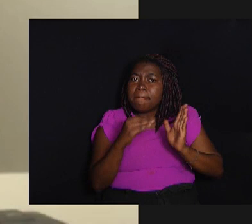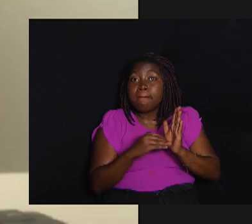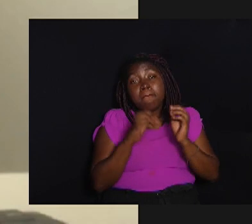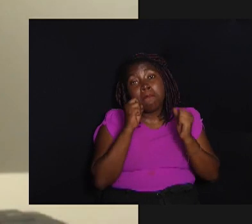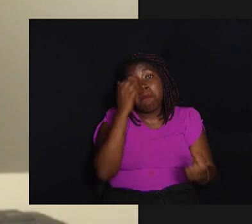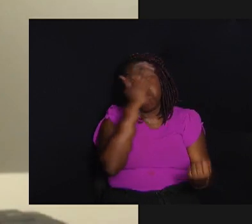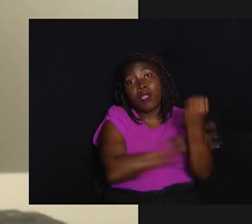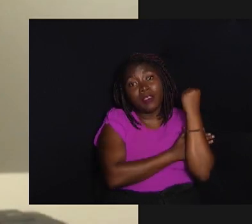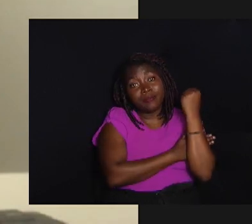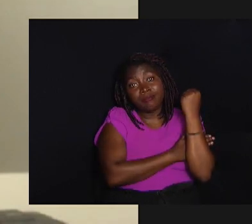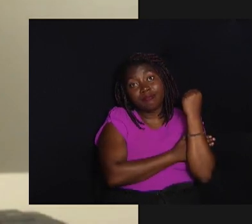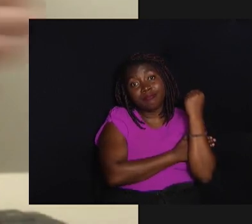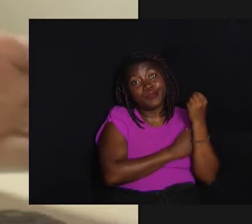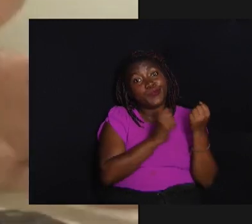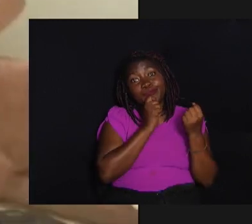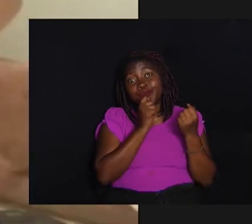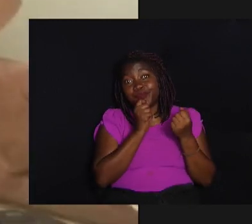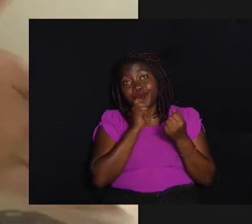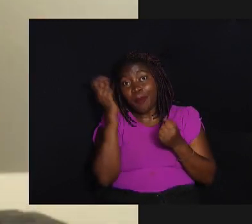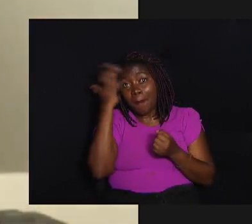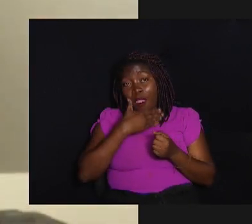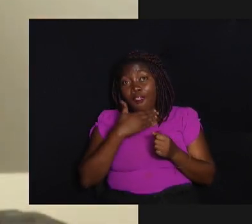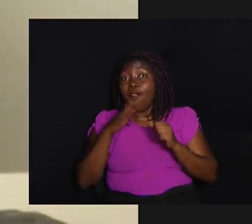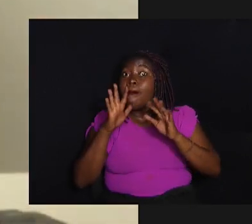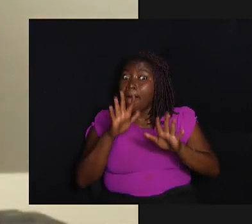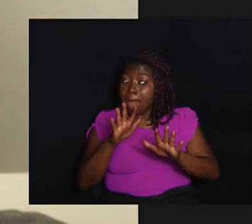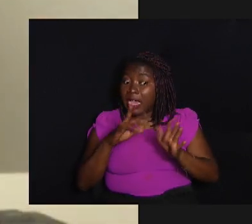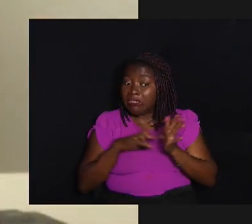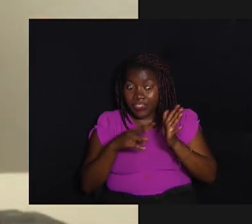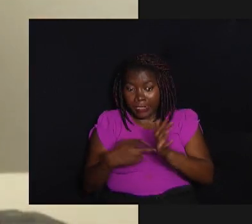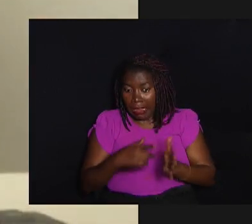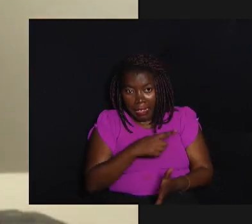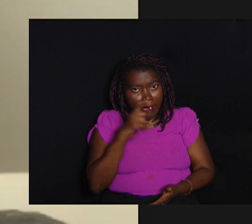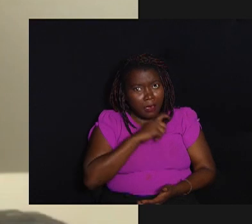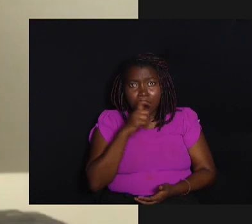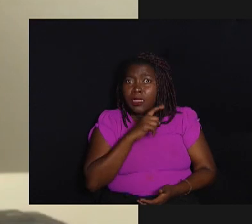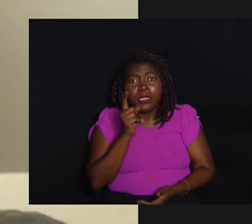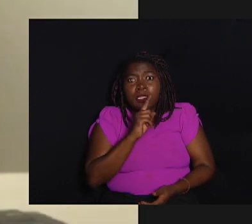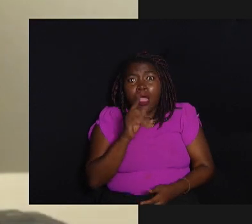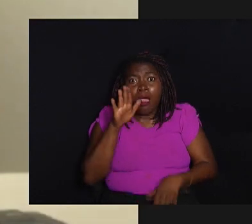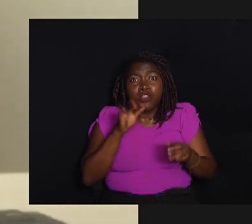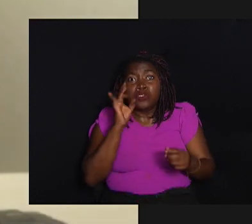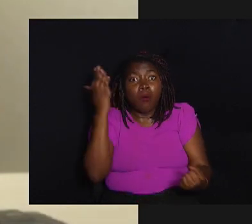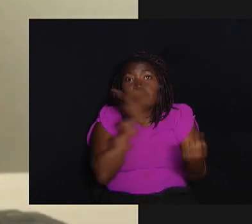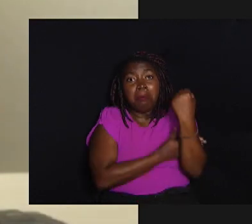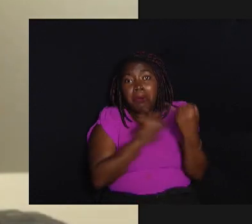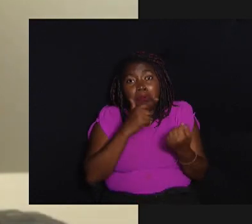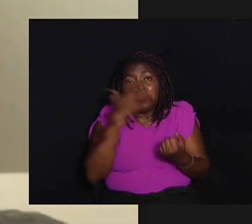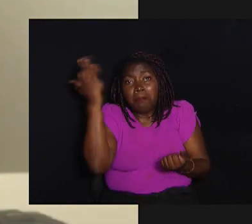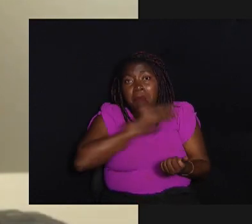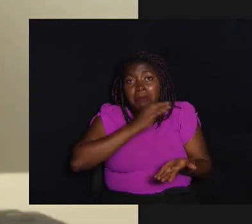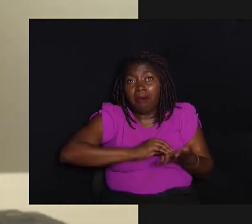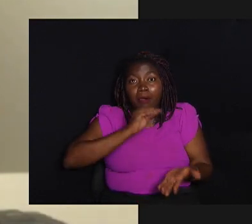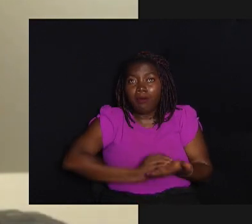de provas. Mas isso não significa que o crime não existiu. Mas sim que a denúncia não foi para frente porque não tinha provas, né, contundentes